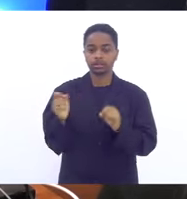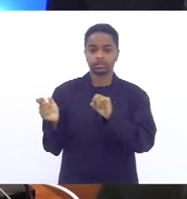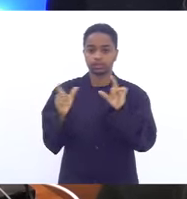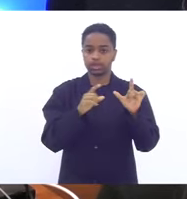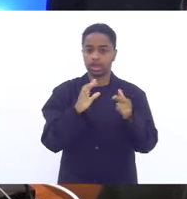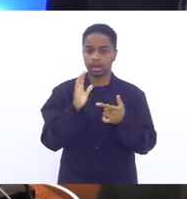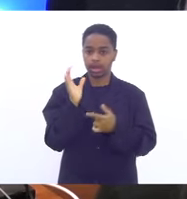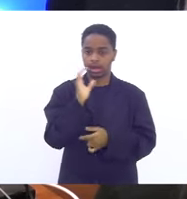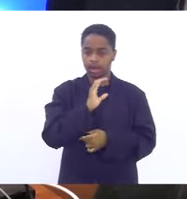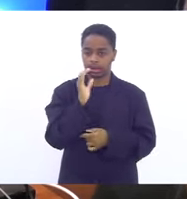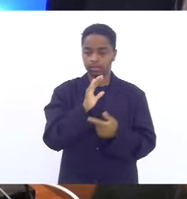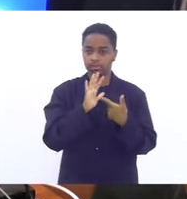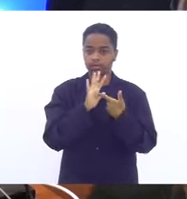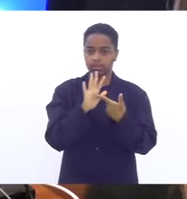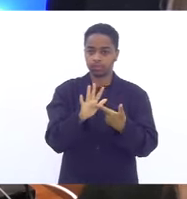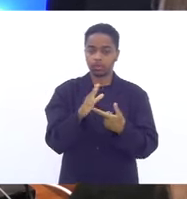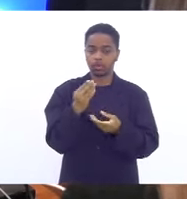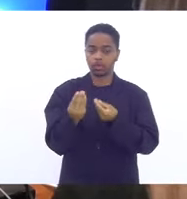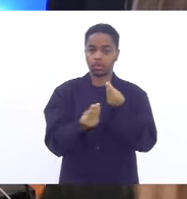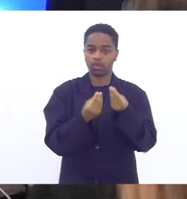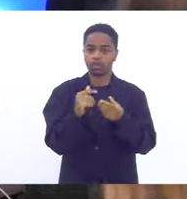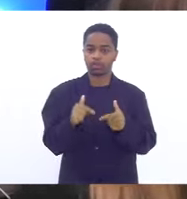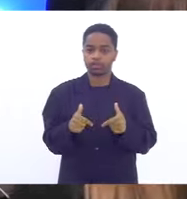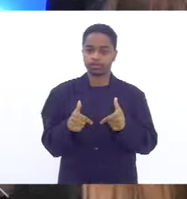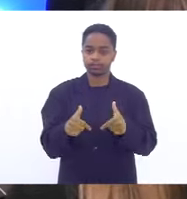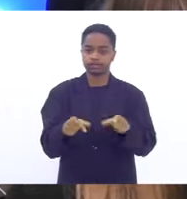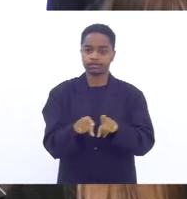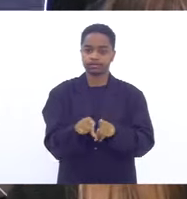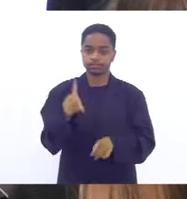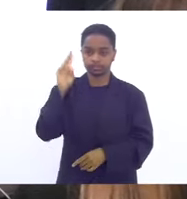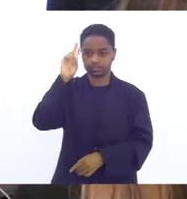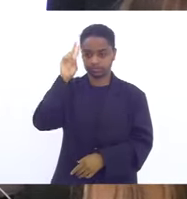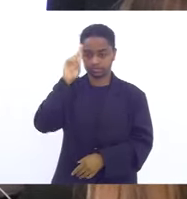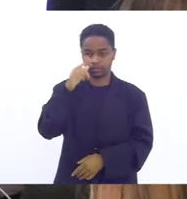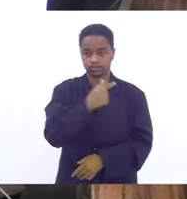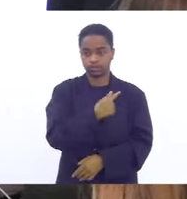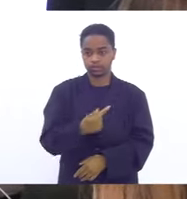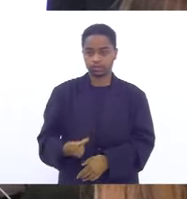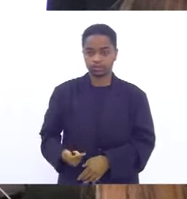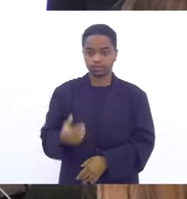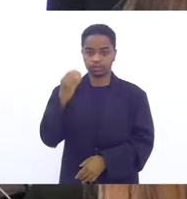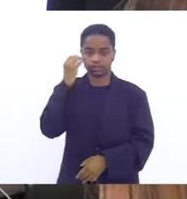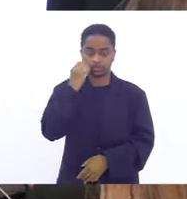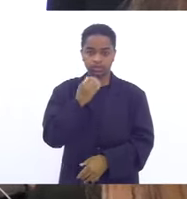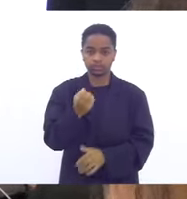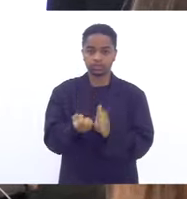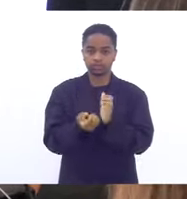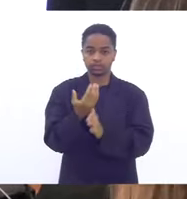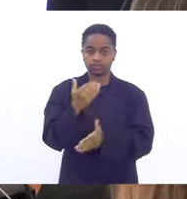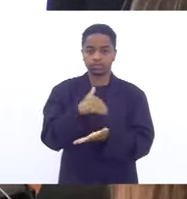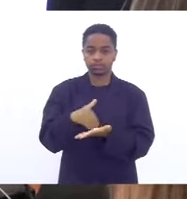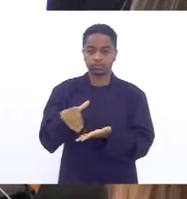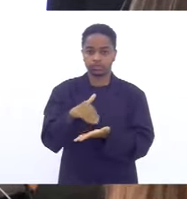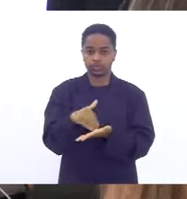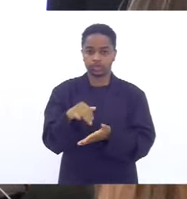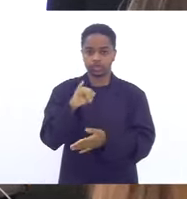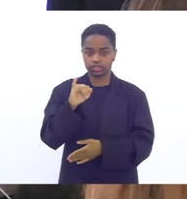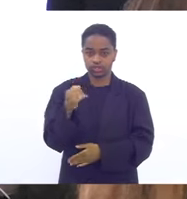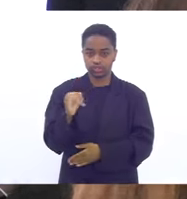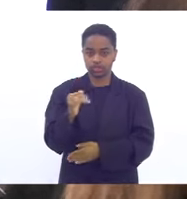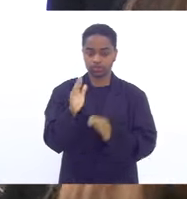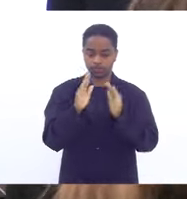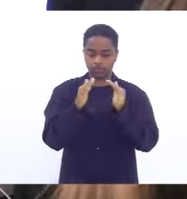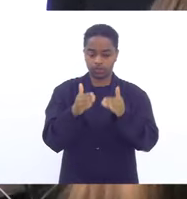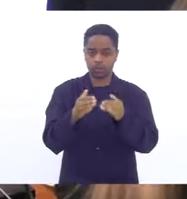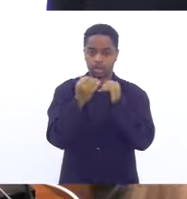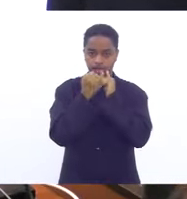para fazer, mostrando um pouco das nossas ações. Lembrando que o governador Cláudio Castro cria uma secretaria em janeiro com o tema de energia e economia do mar,